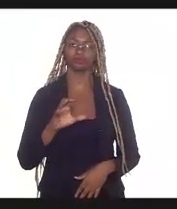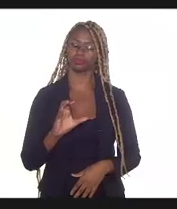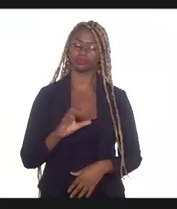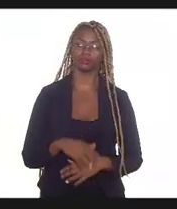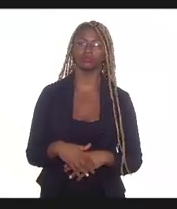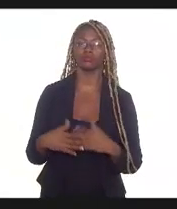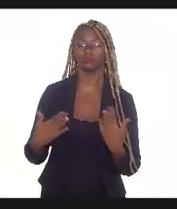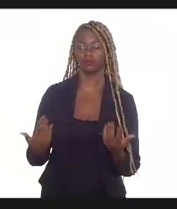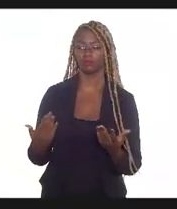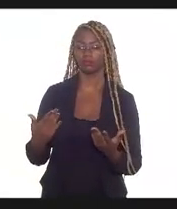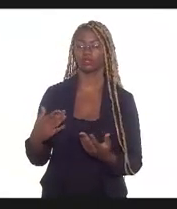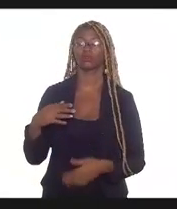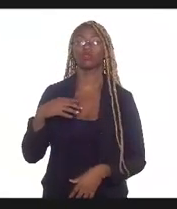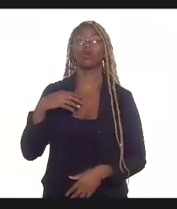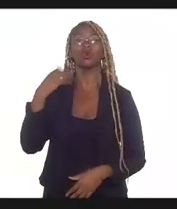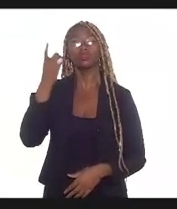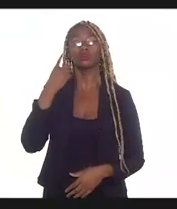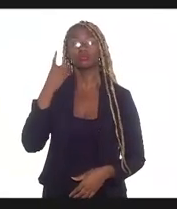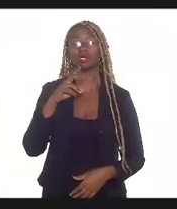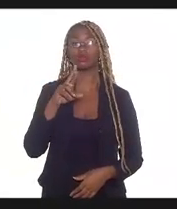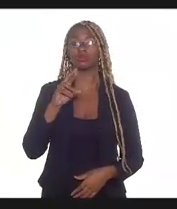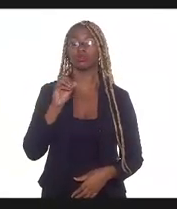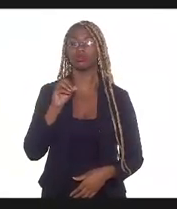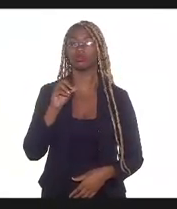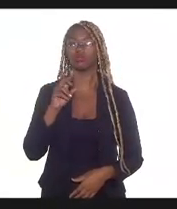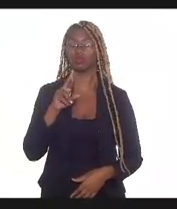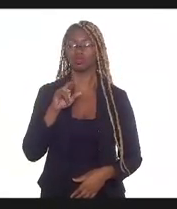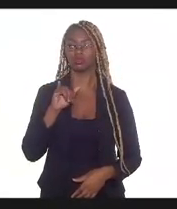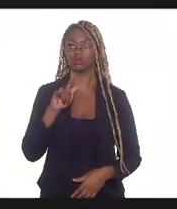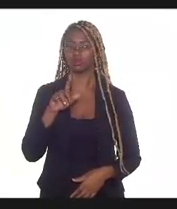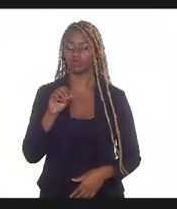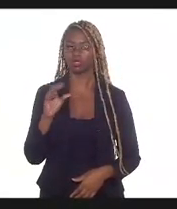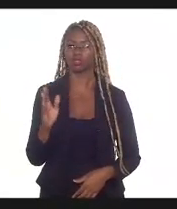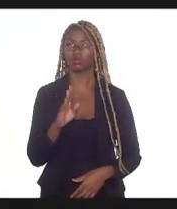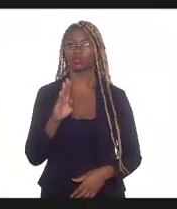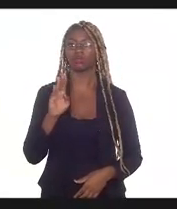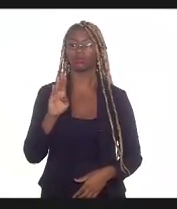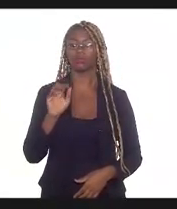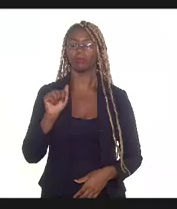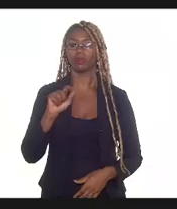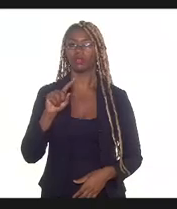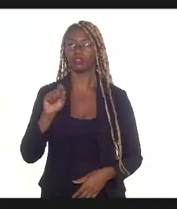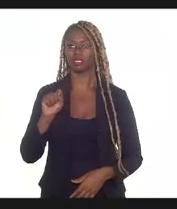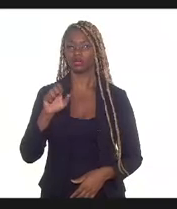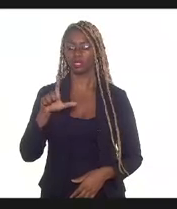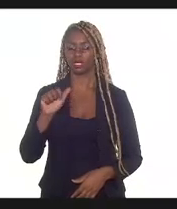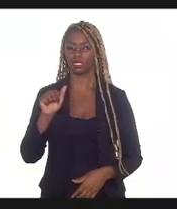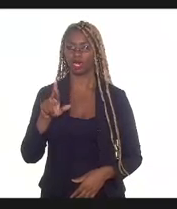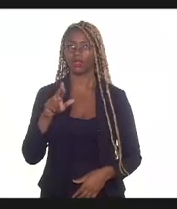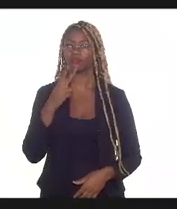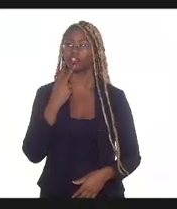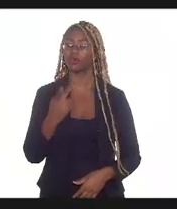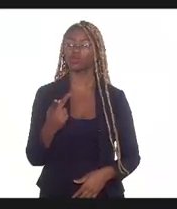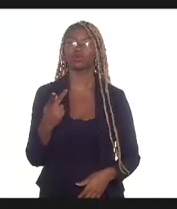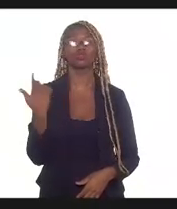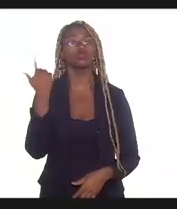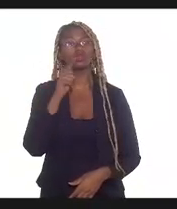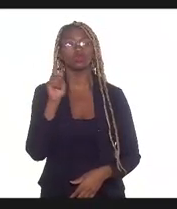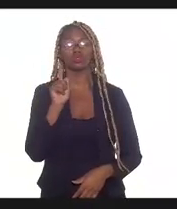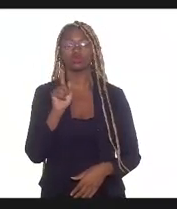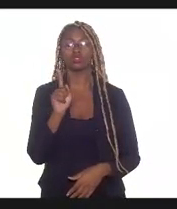Bacelar, informa aqui que não está conseguindo entrar no e-mail para abrir o Zoom. Então, caso a assessoria técnica